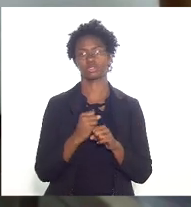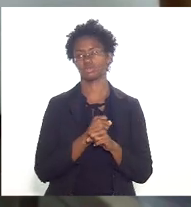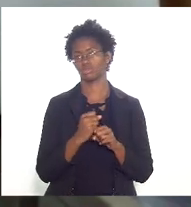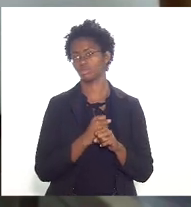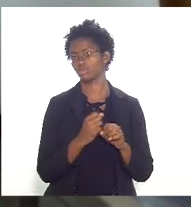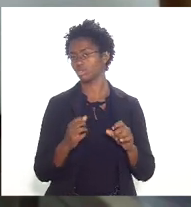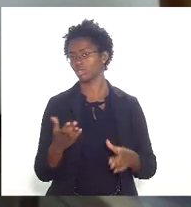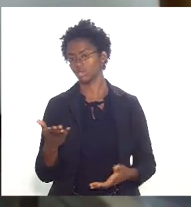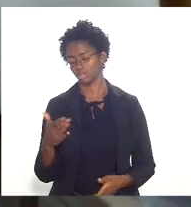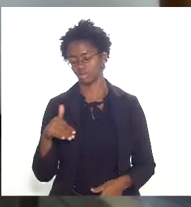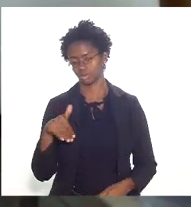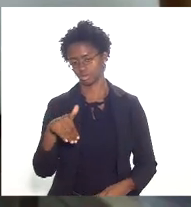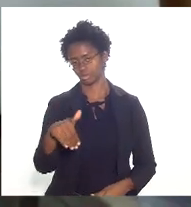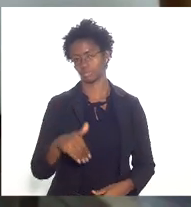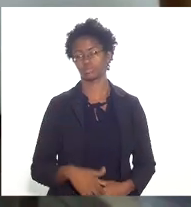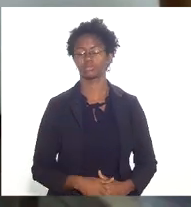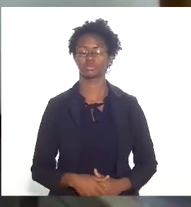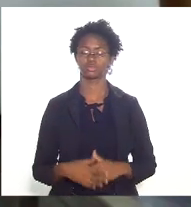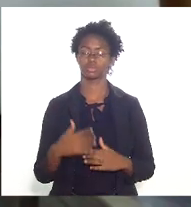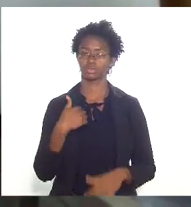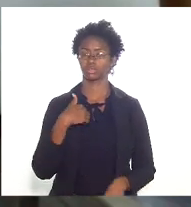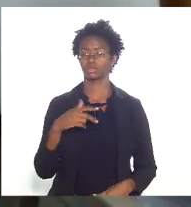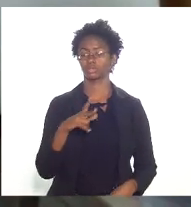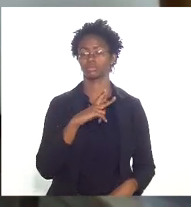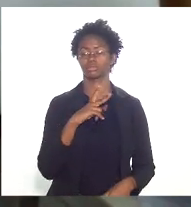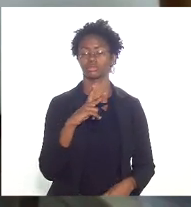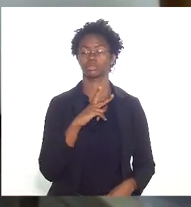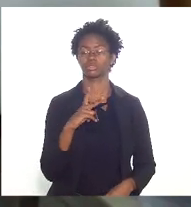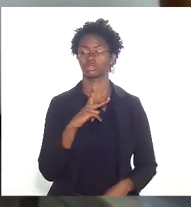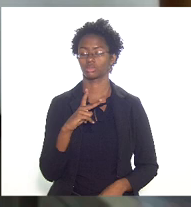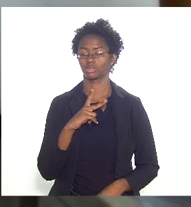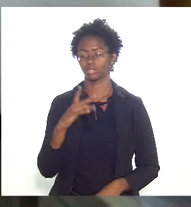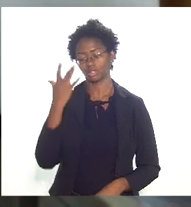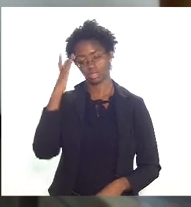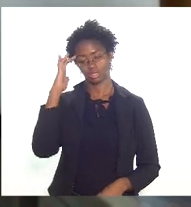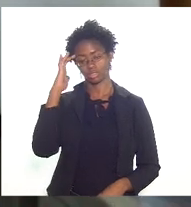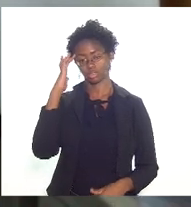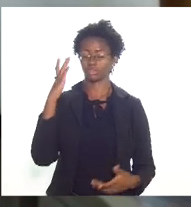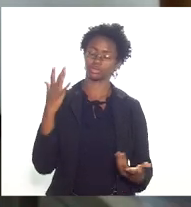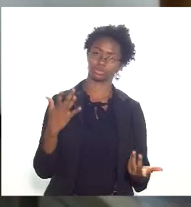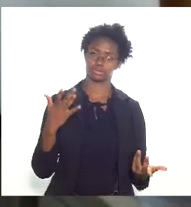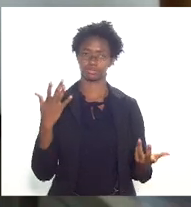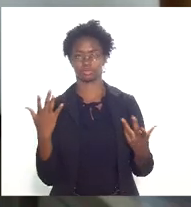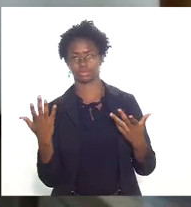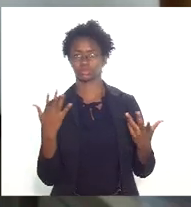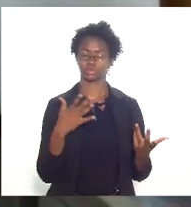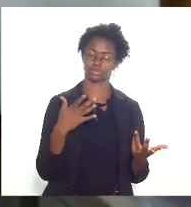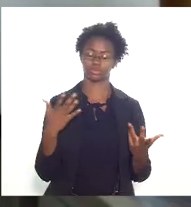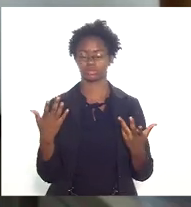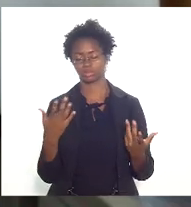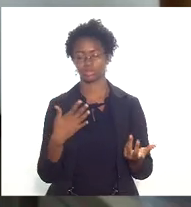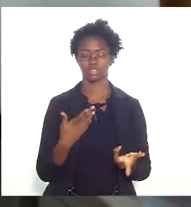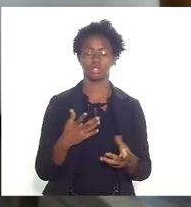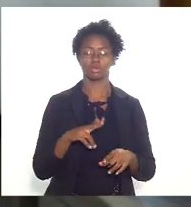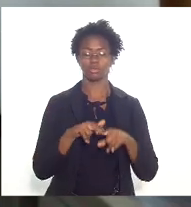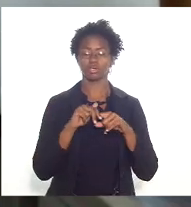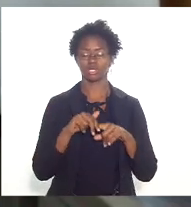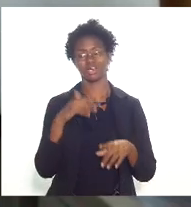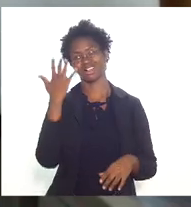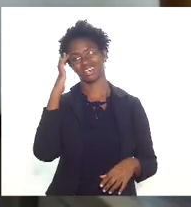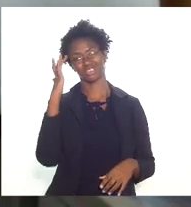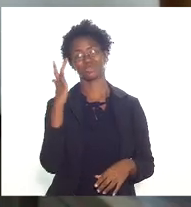disponível e eu particularmente acho que ficou um pouco mais a guerra porque eu acho que não é competência